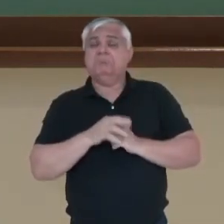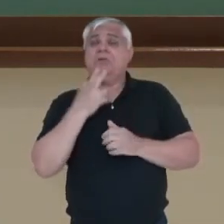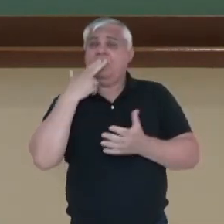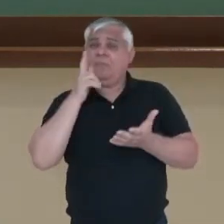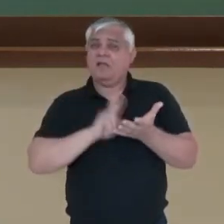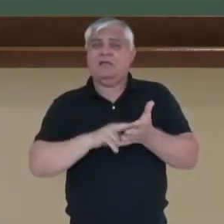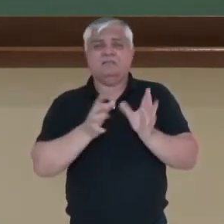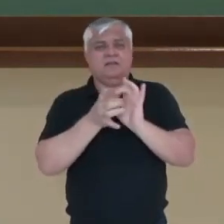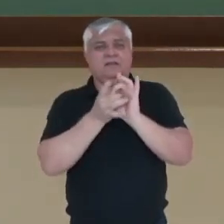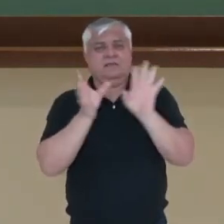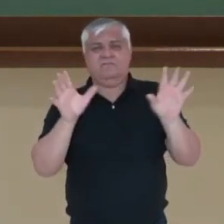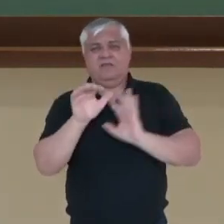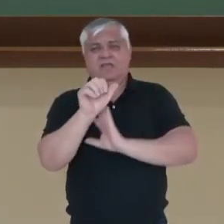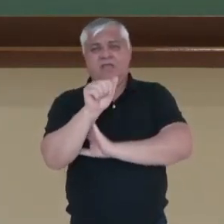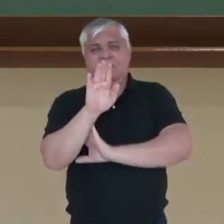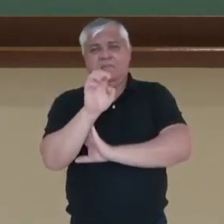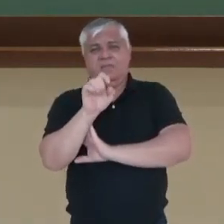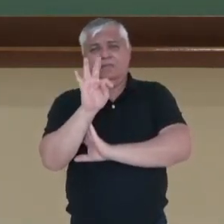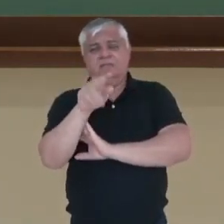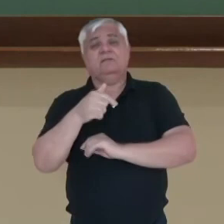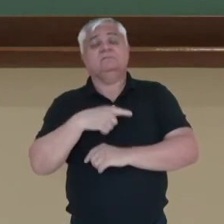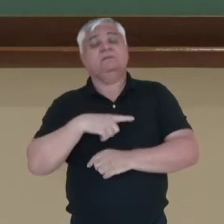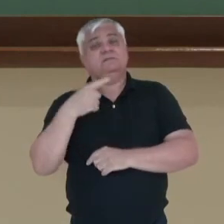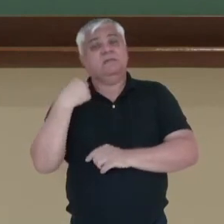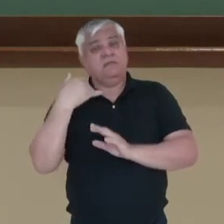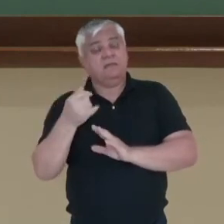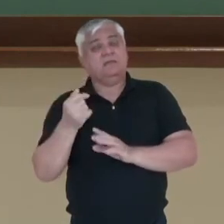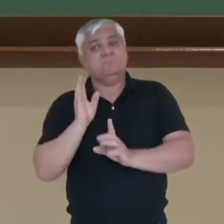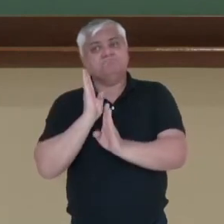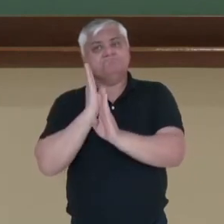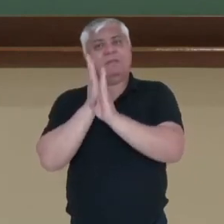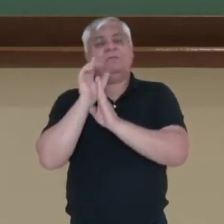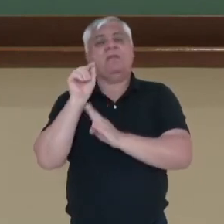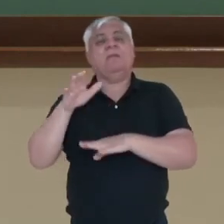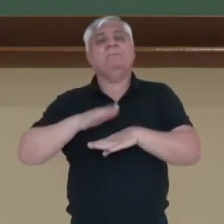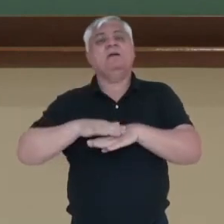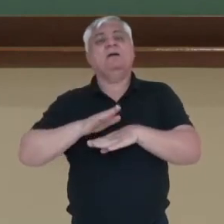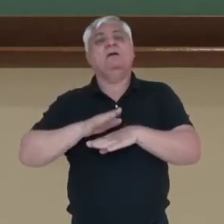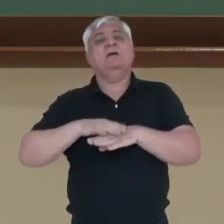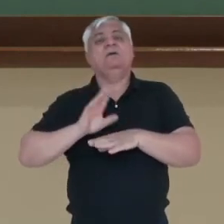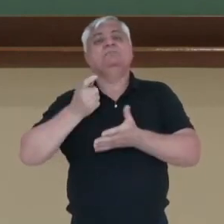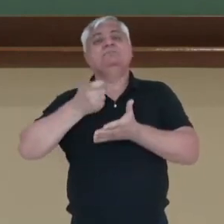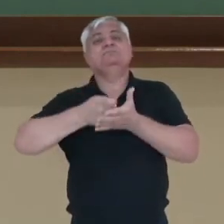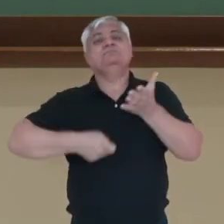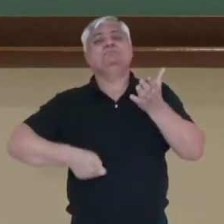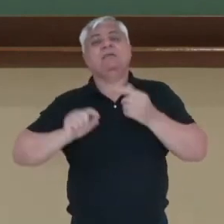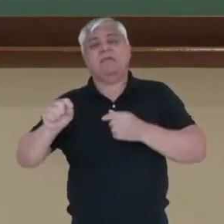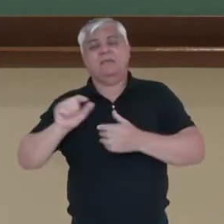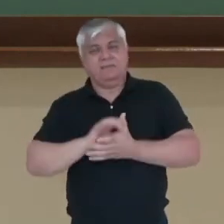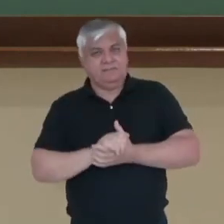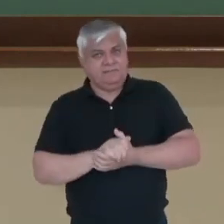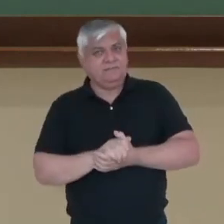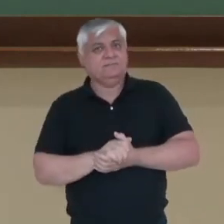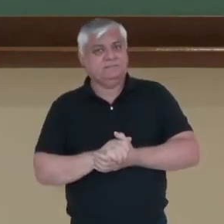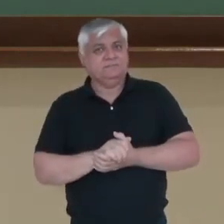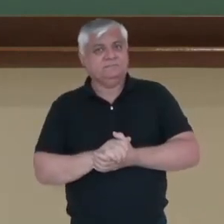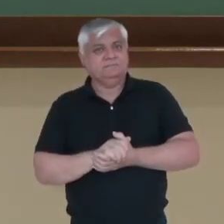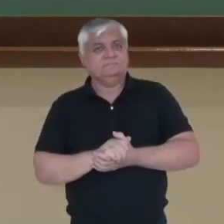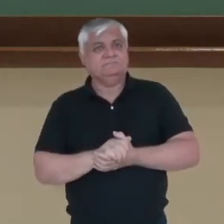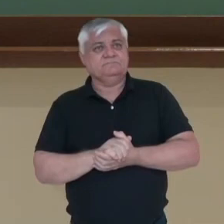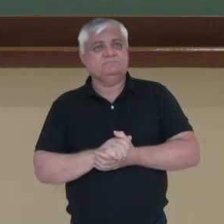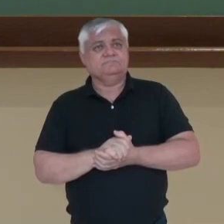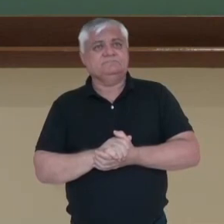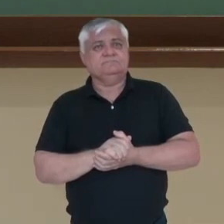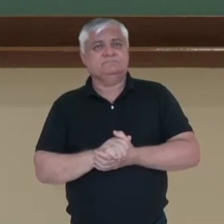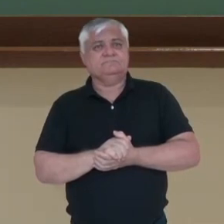carta aberta. Mas tem sim a identificação de quem está fazendo essa exposição.